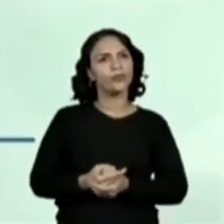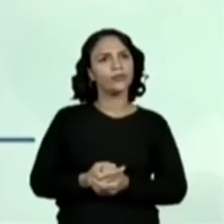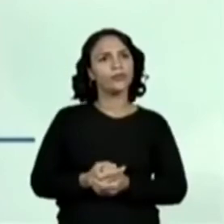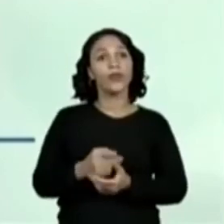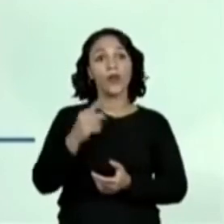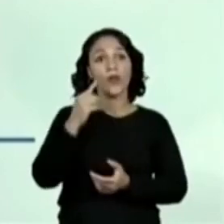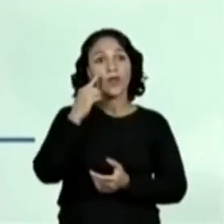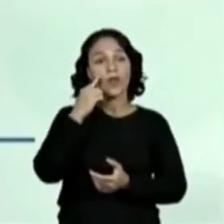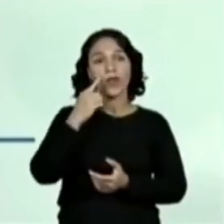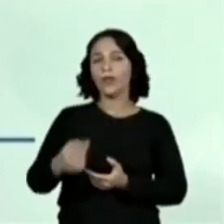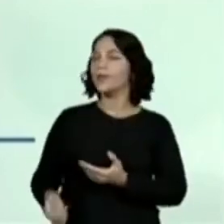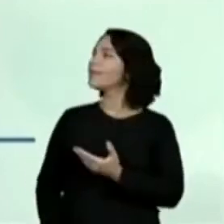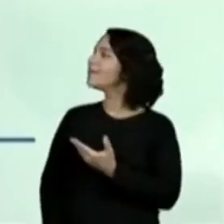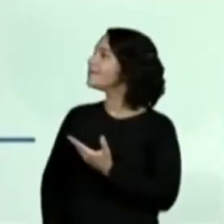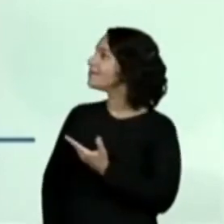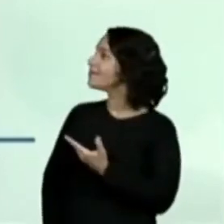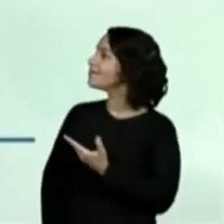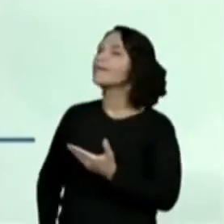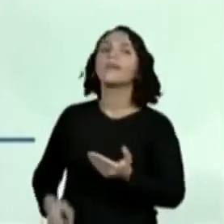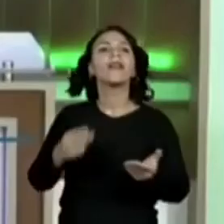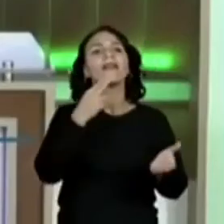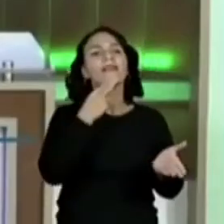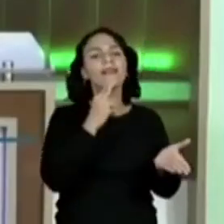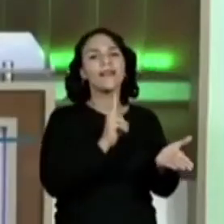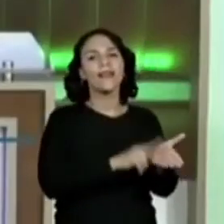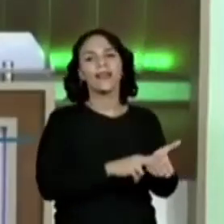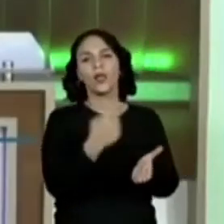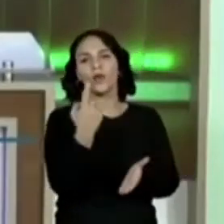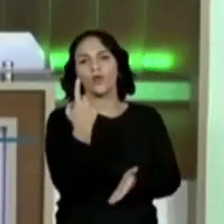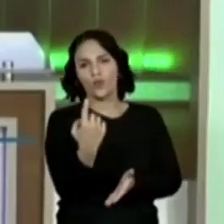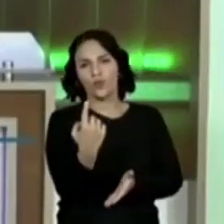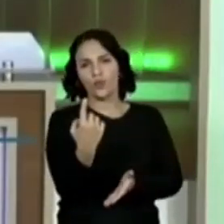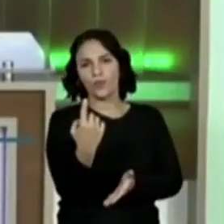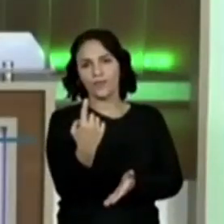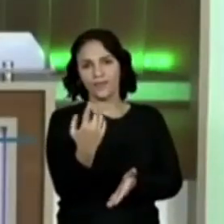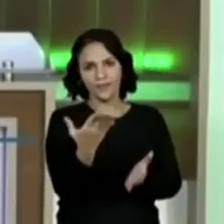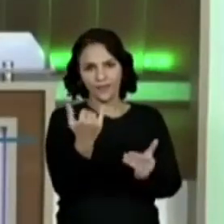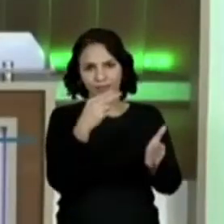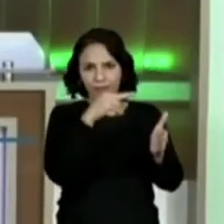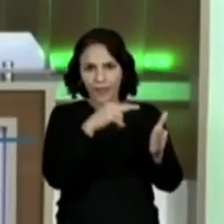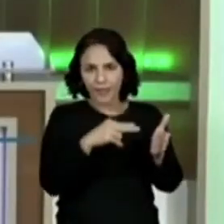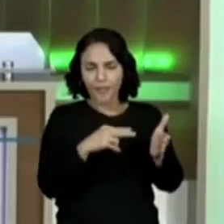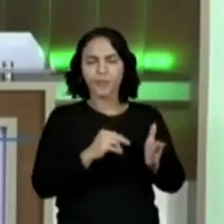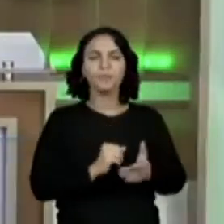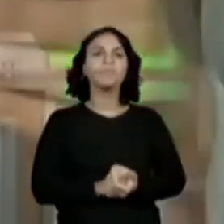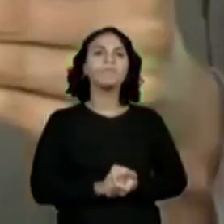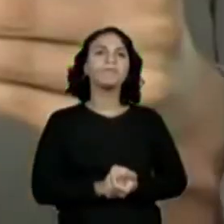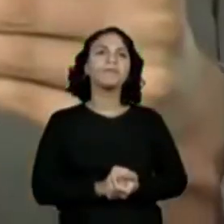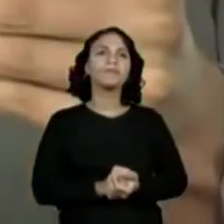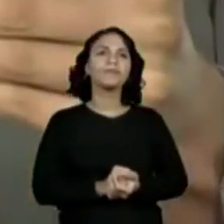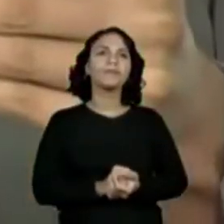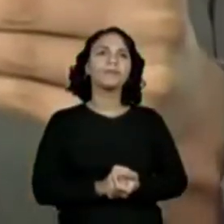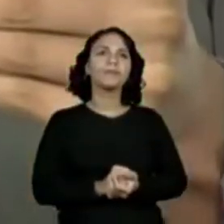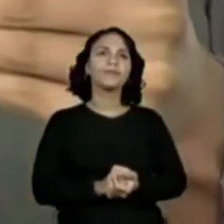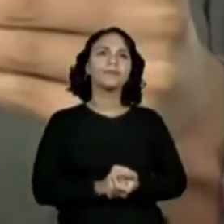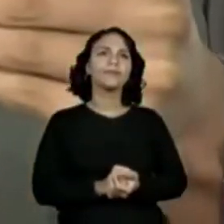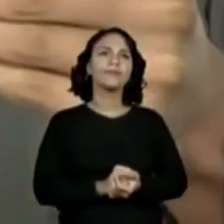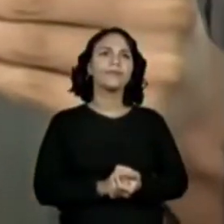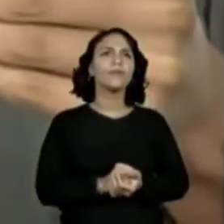Tenho aqui a carta 1, foi a nossa carta estudada. Podemos ler, então, o que é